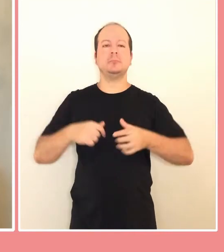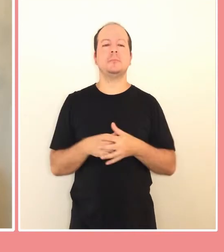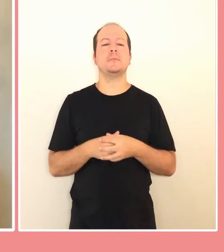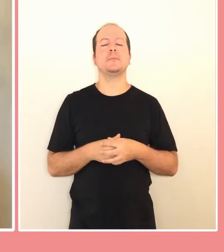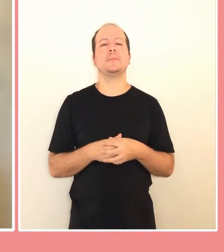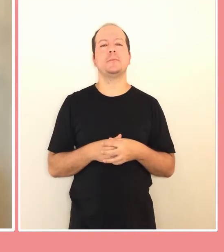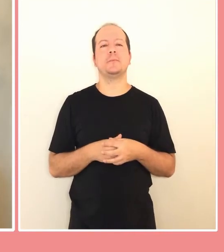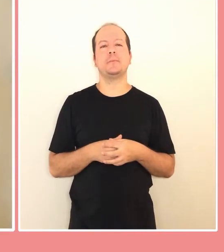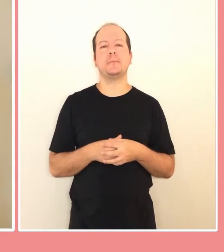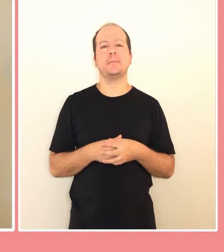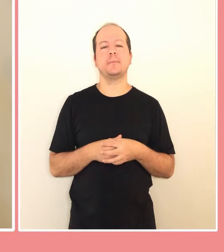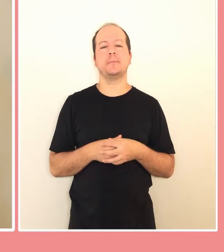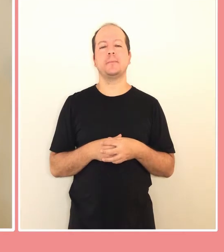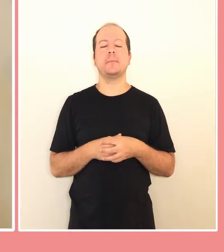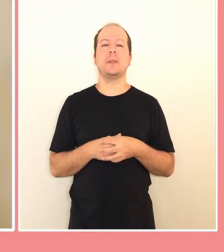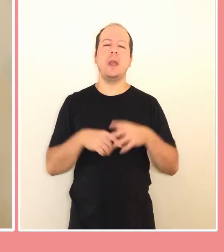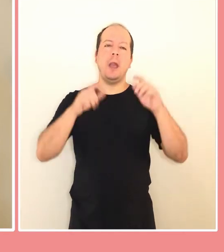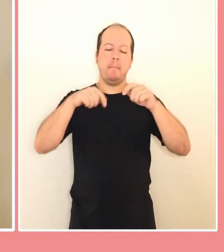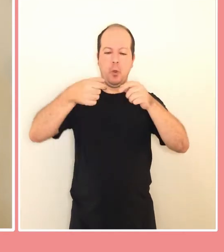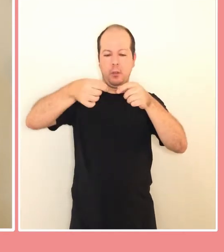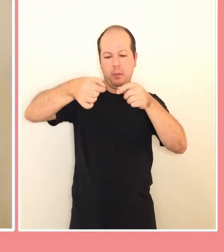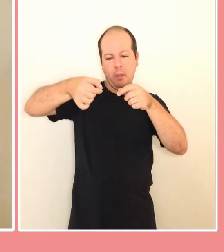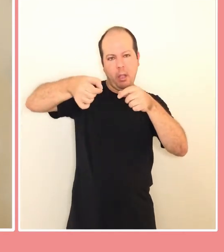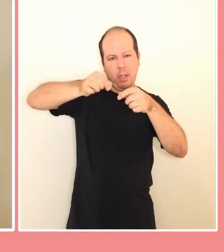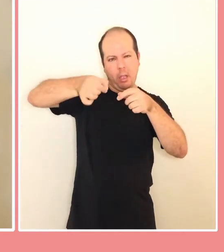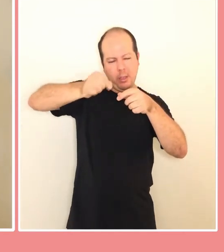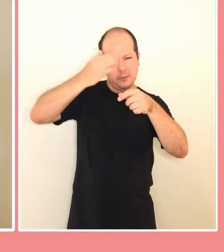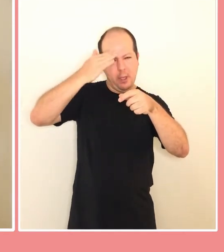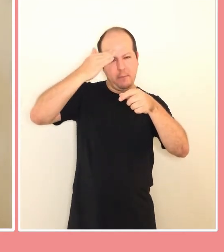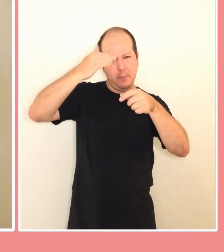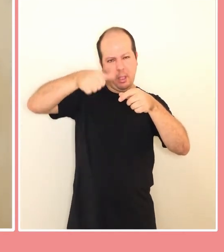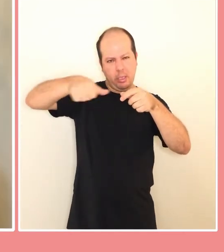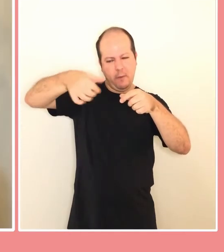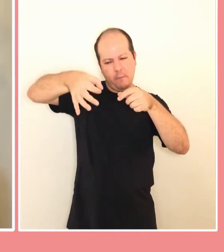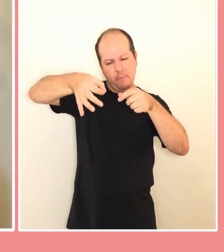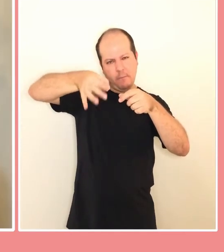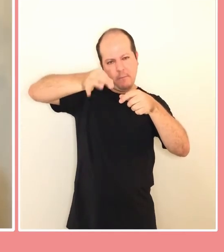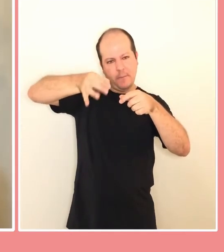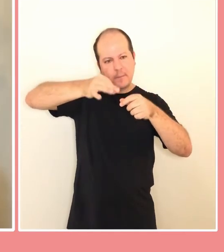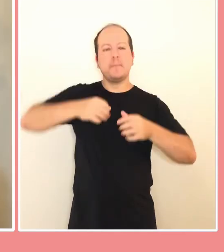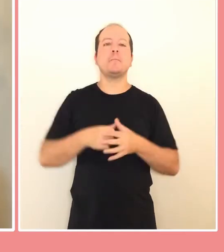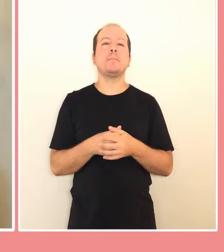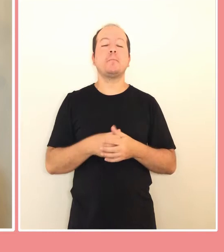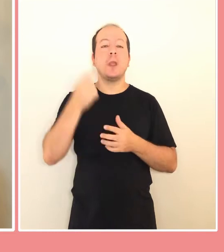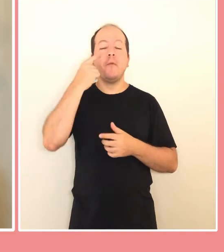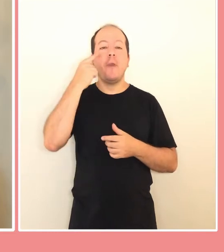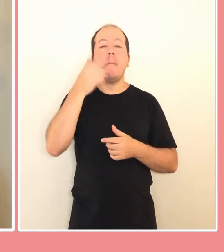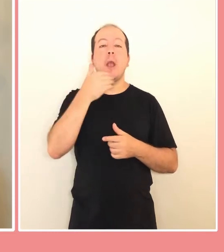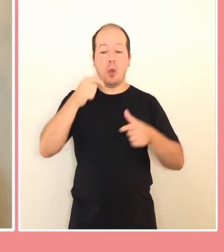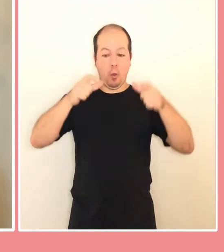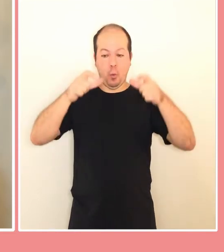tiramos só um pouco do adesivo, uma pontinha, né? Vemos a posição onde quisermos colar